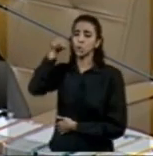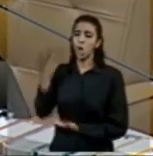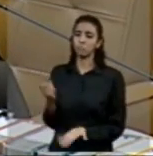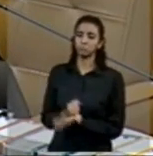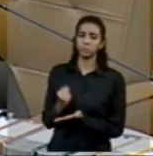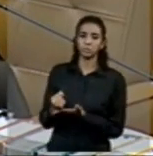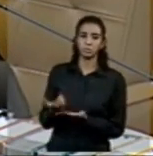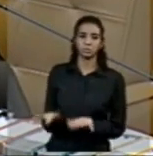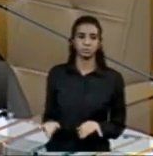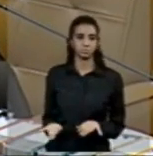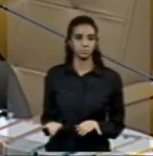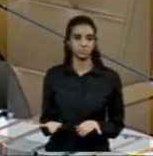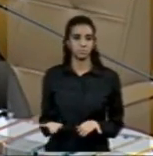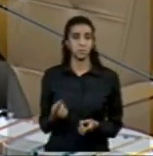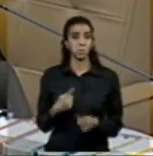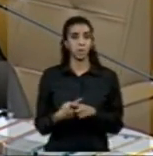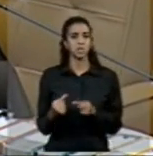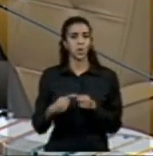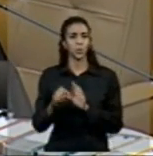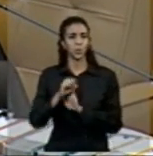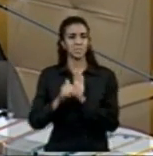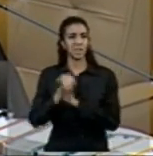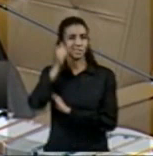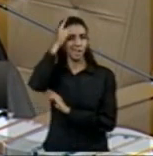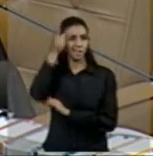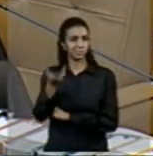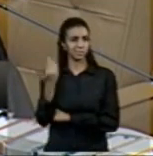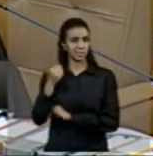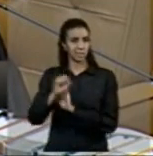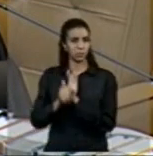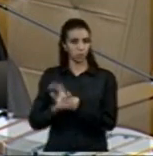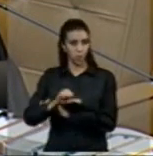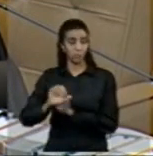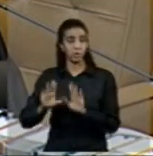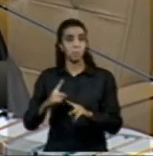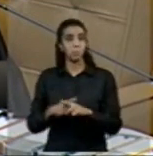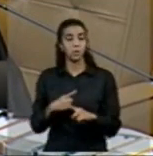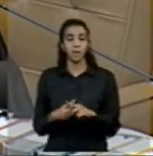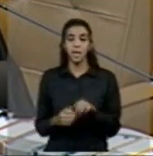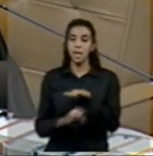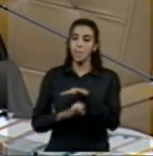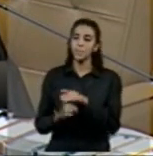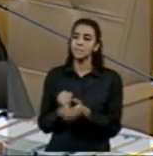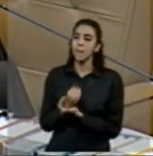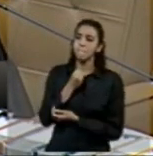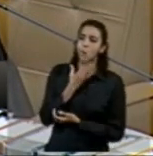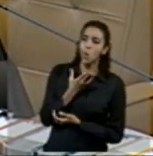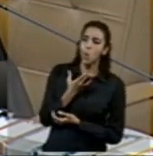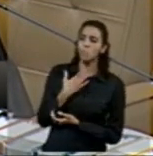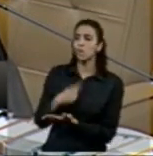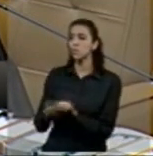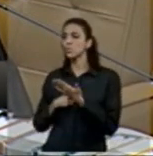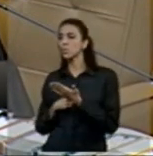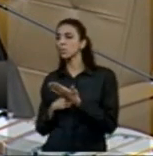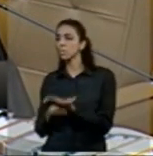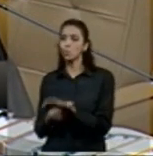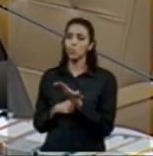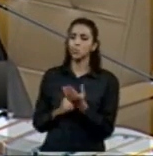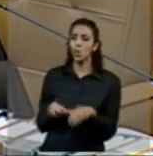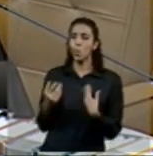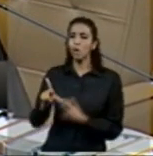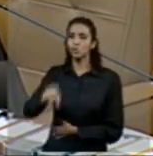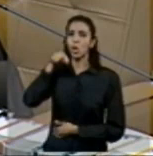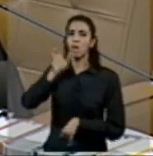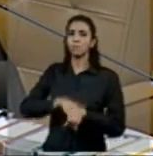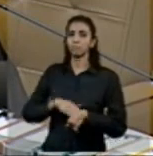diz contratual diz justo, século XIX, a partir das vantagens que melhor lhe aprouvessem em detrimento dos direitos sociais